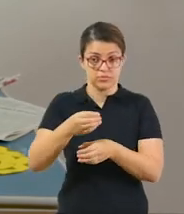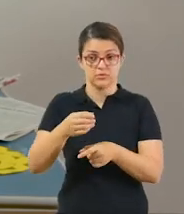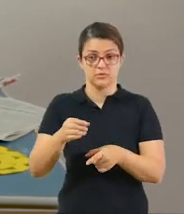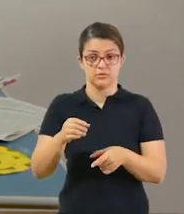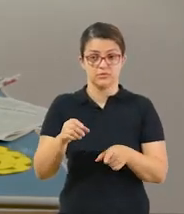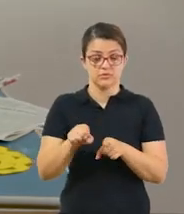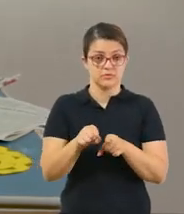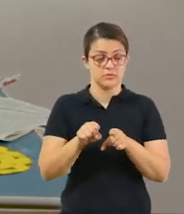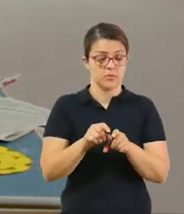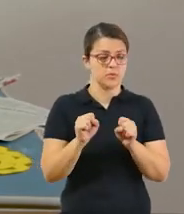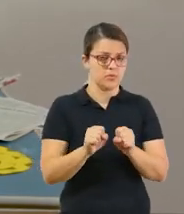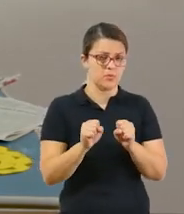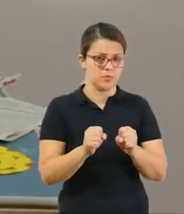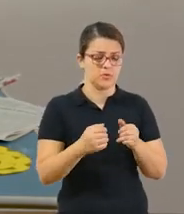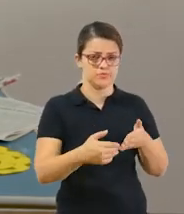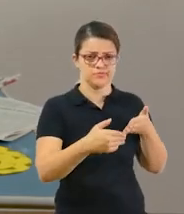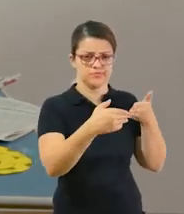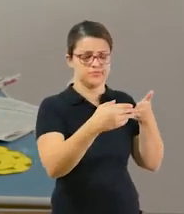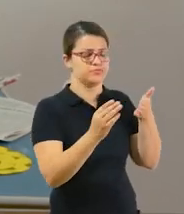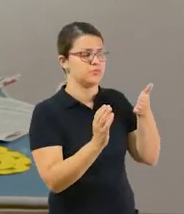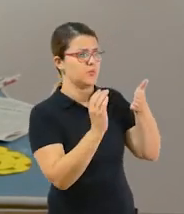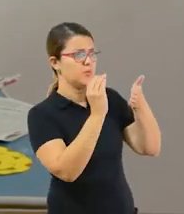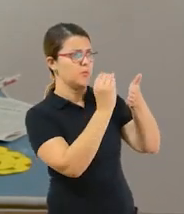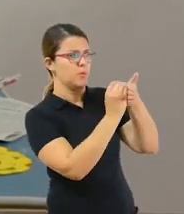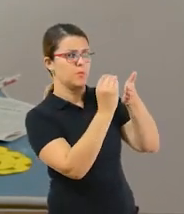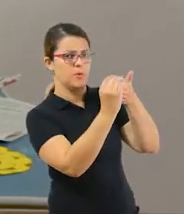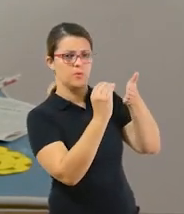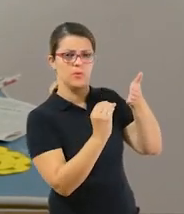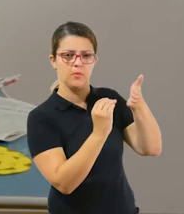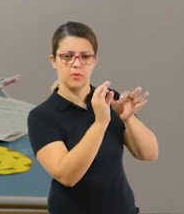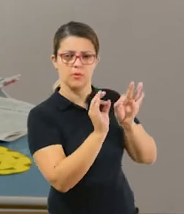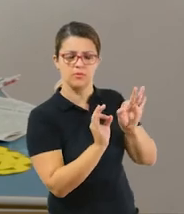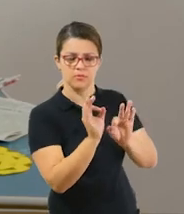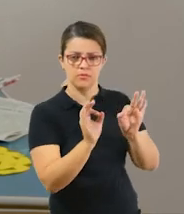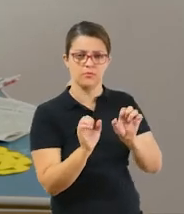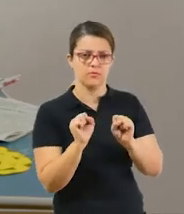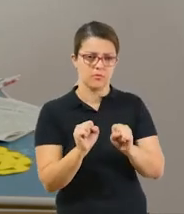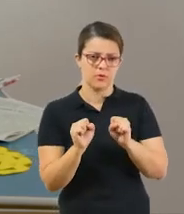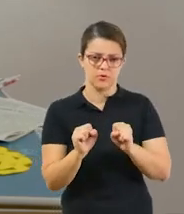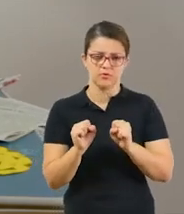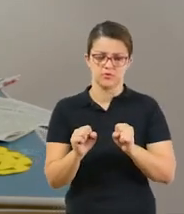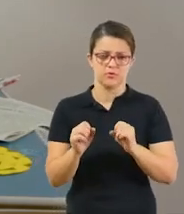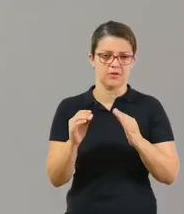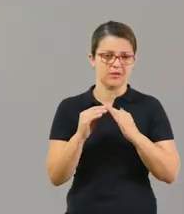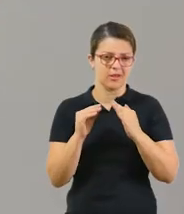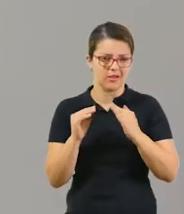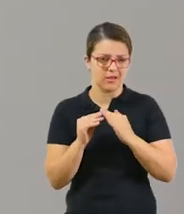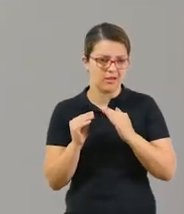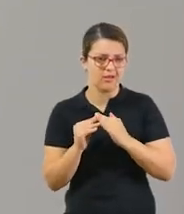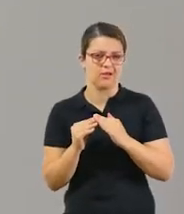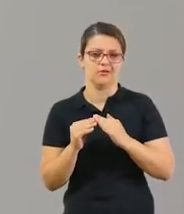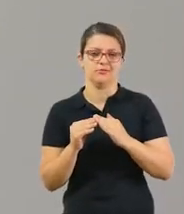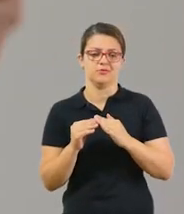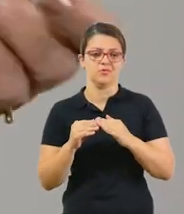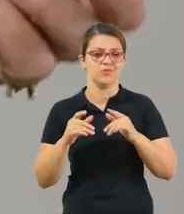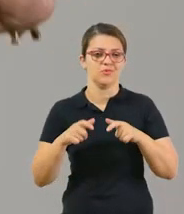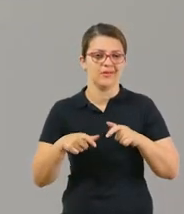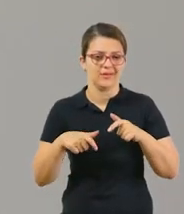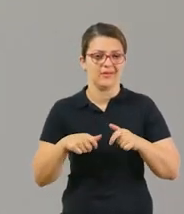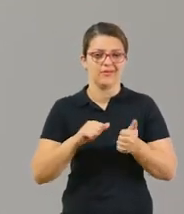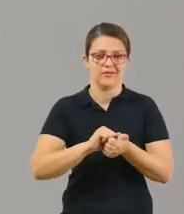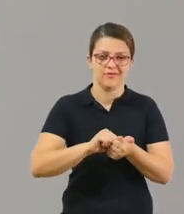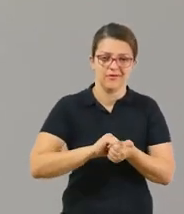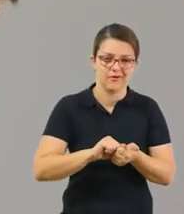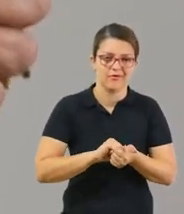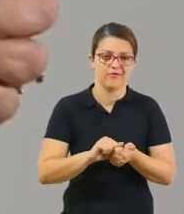um modelo para ser uma decoração no seu ambiente né você quiser colocar lá na sua varanda faz o tamanho que